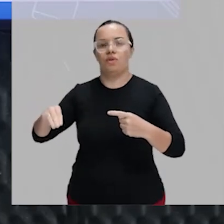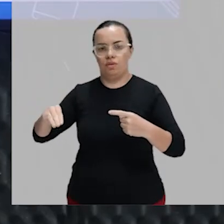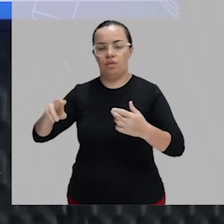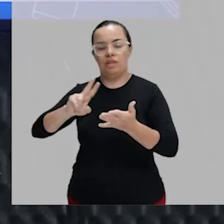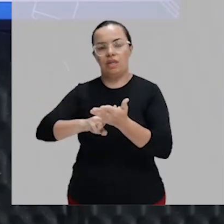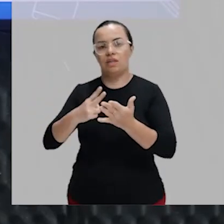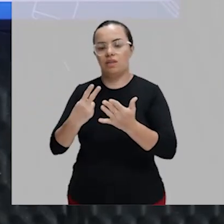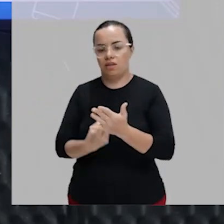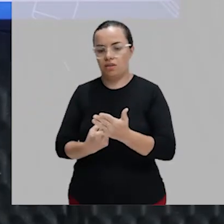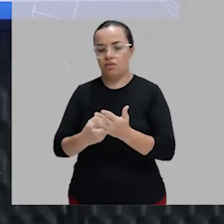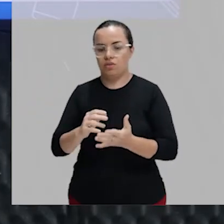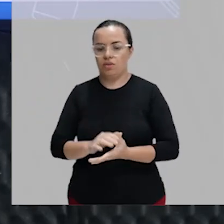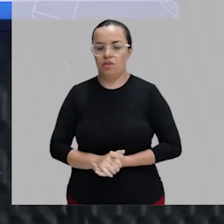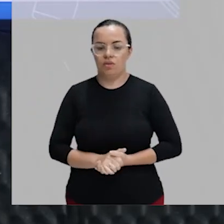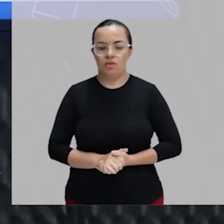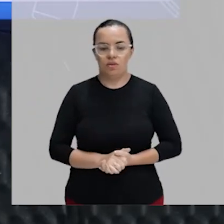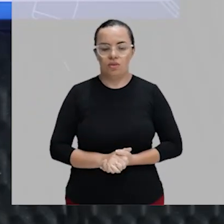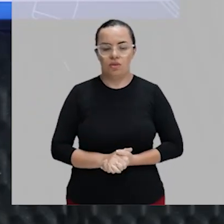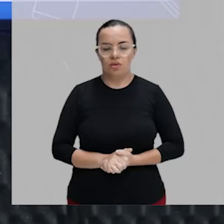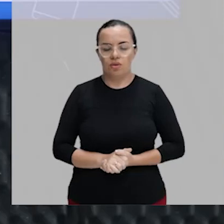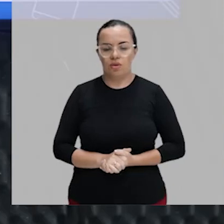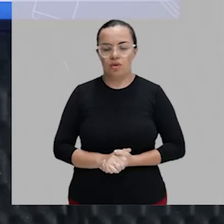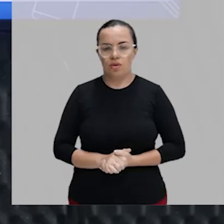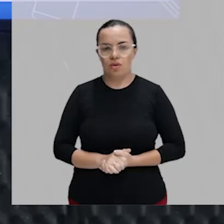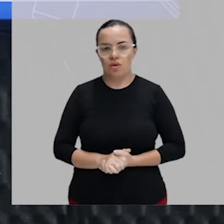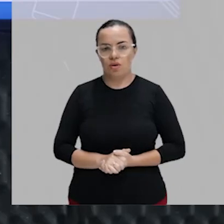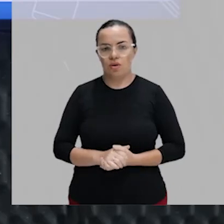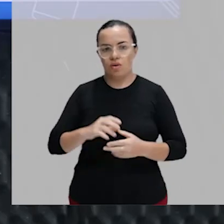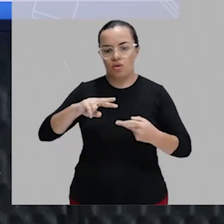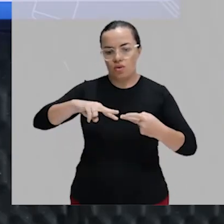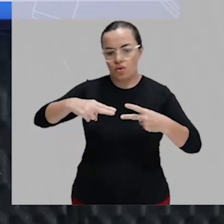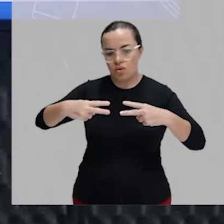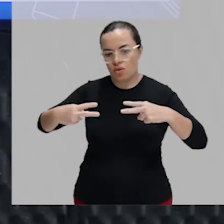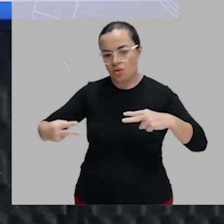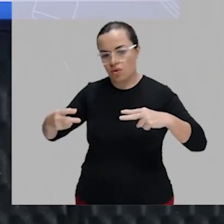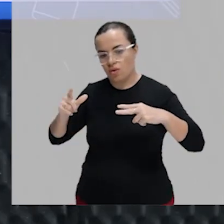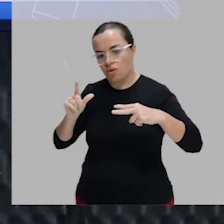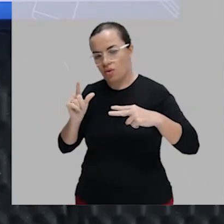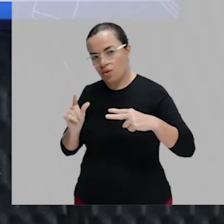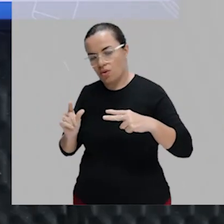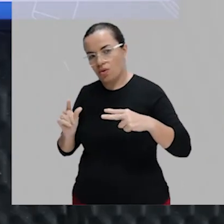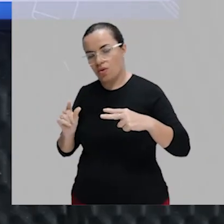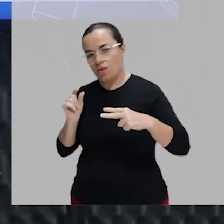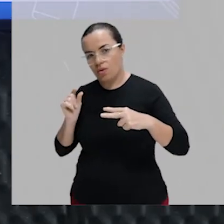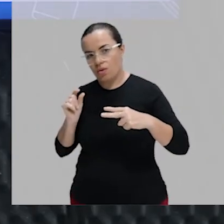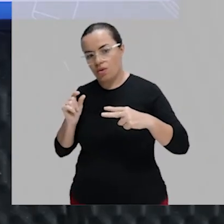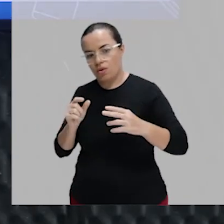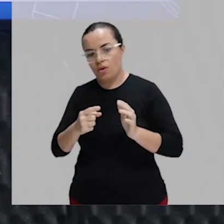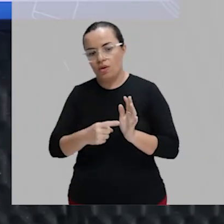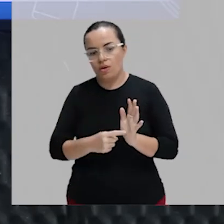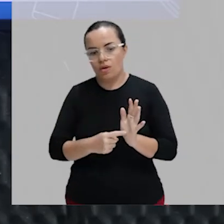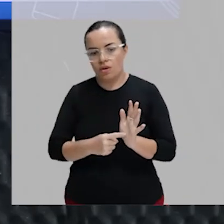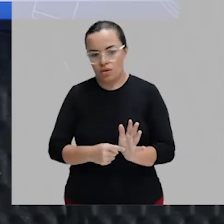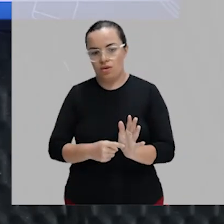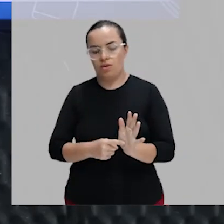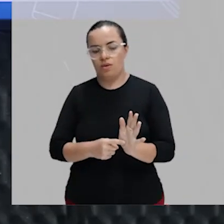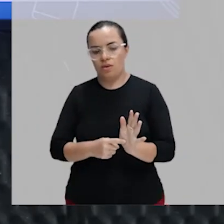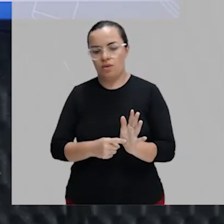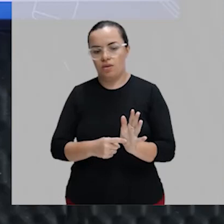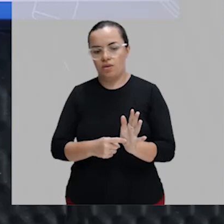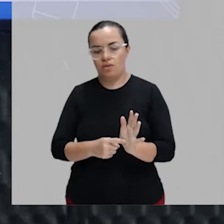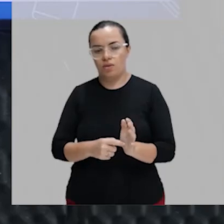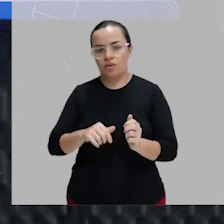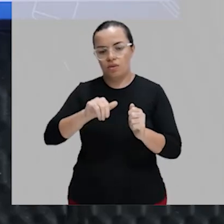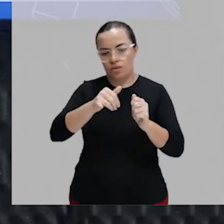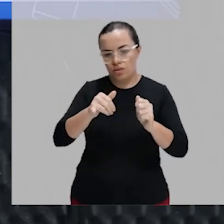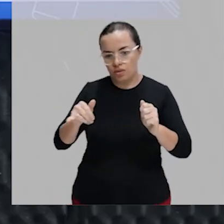de DNA que codifica a sequência. Qual sequência? Serina, cisteína,